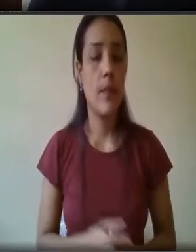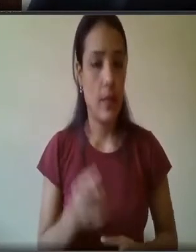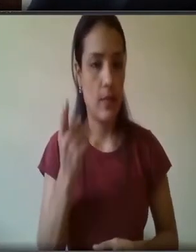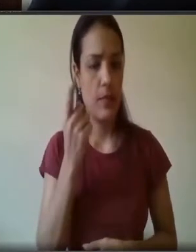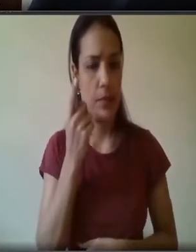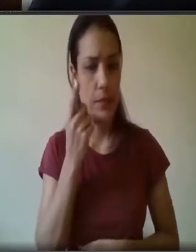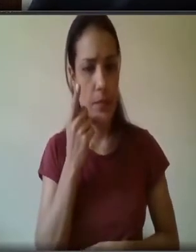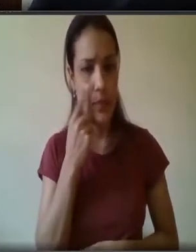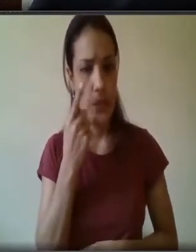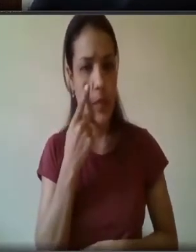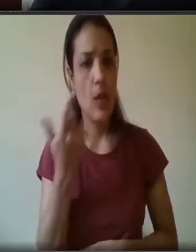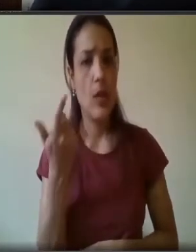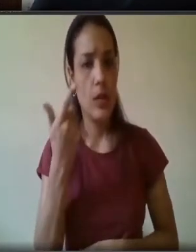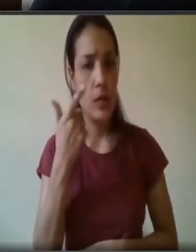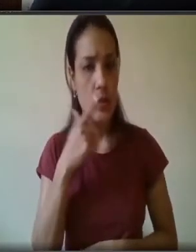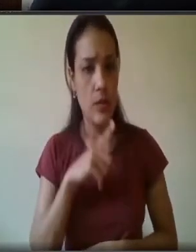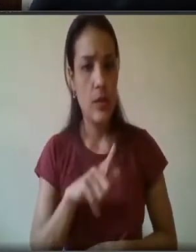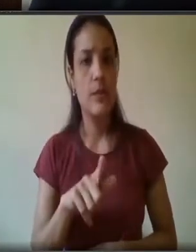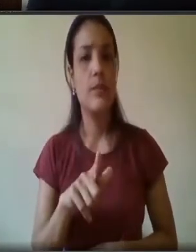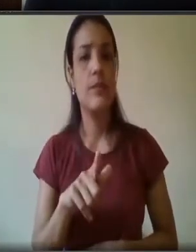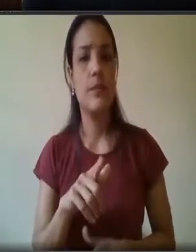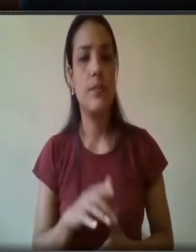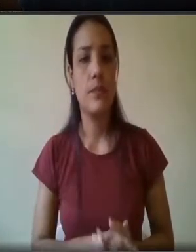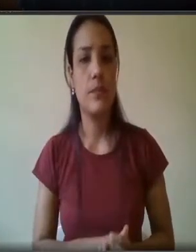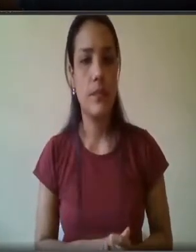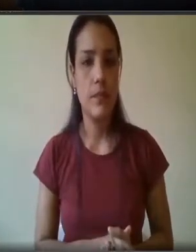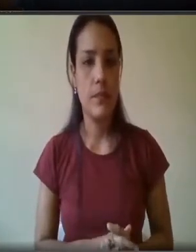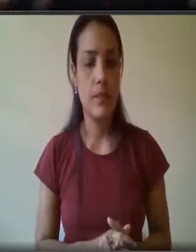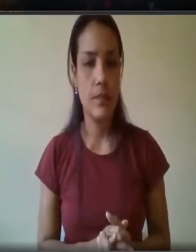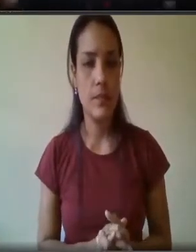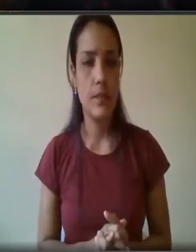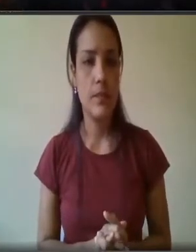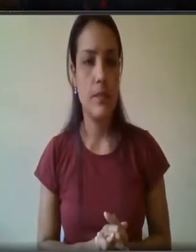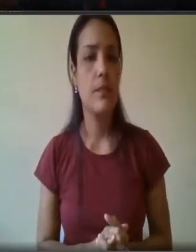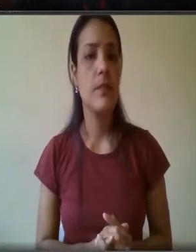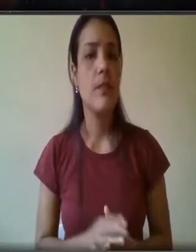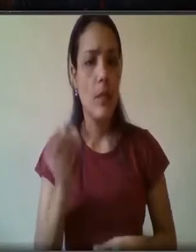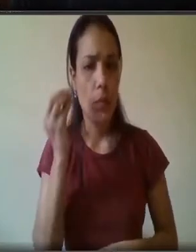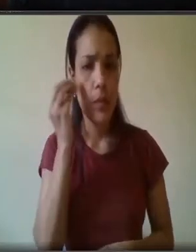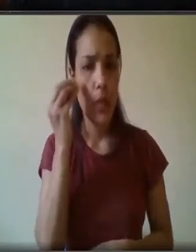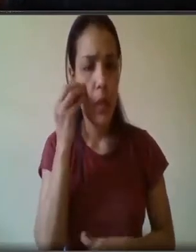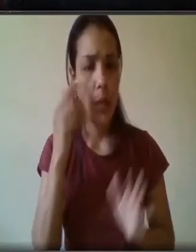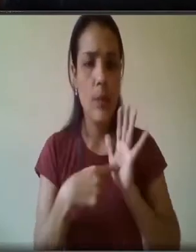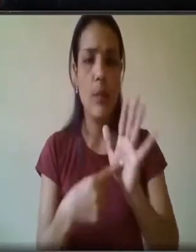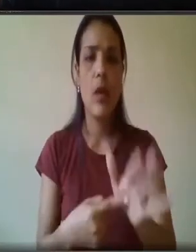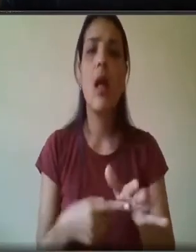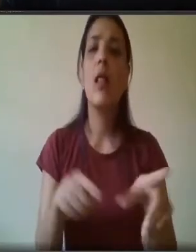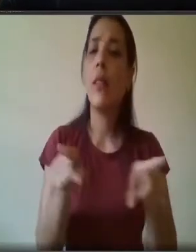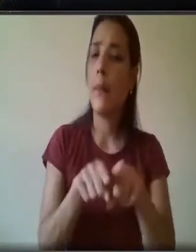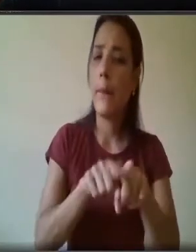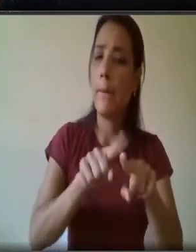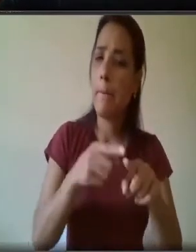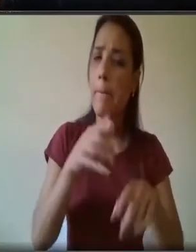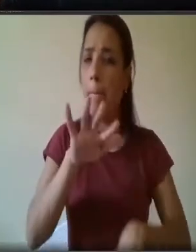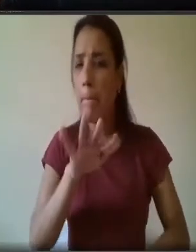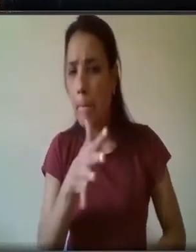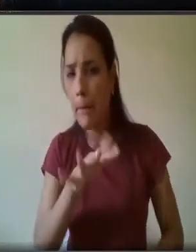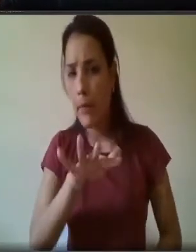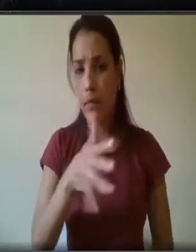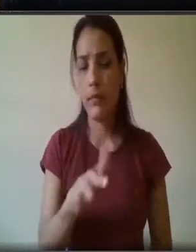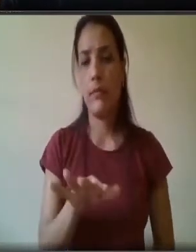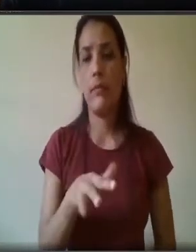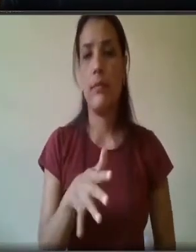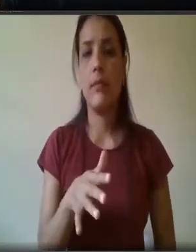tem a colisão de placa tectônica. E aqui eu tentei mostrar mais ou menos para vocês, tá, como é que